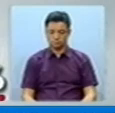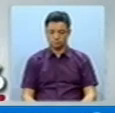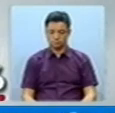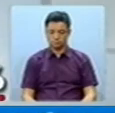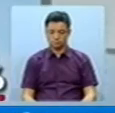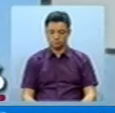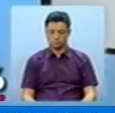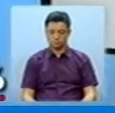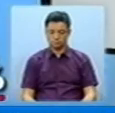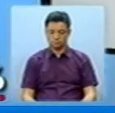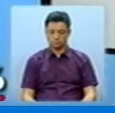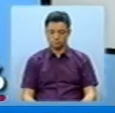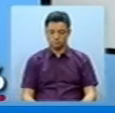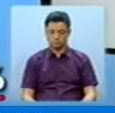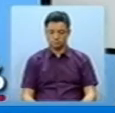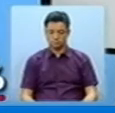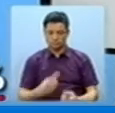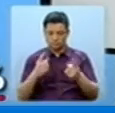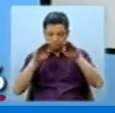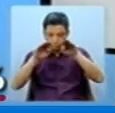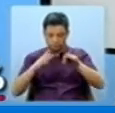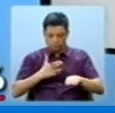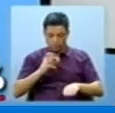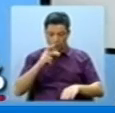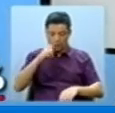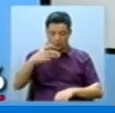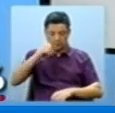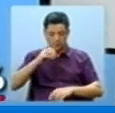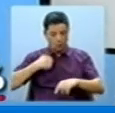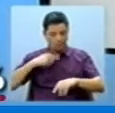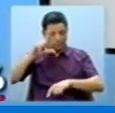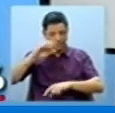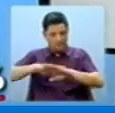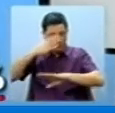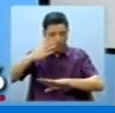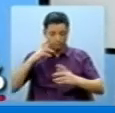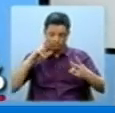Arrumados os drones. Vou também embora. Até para a semana.